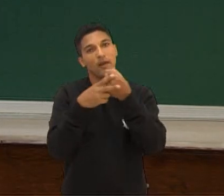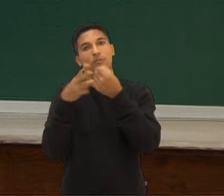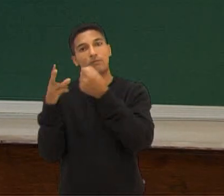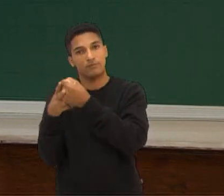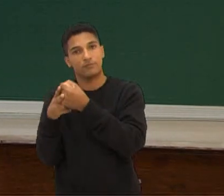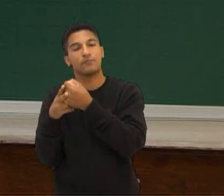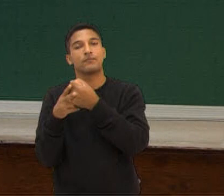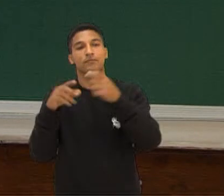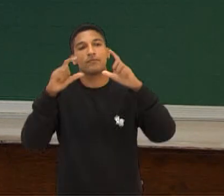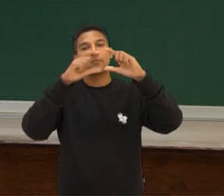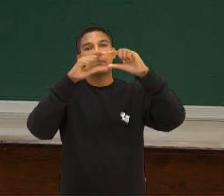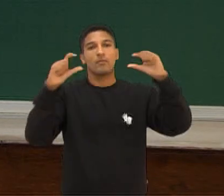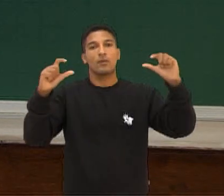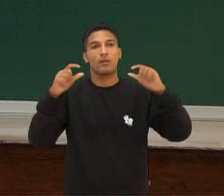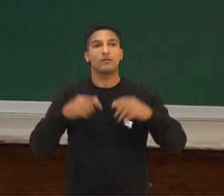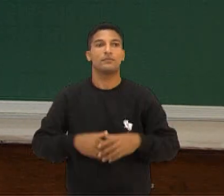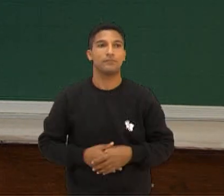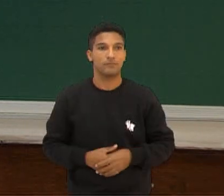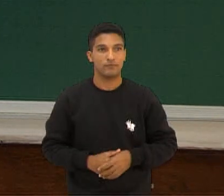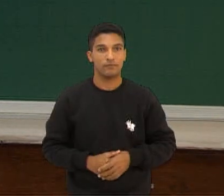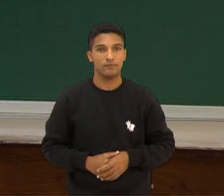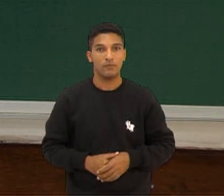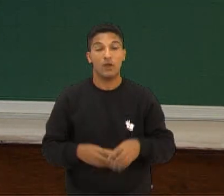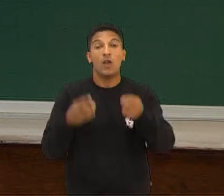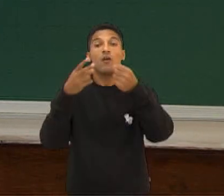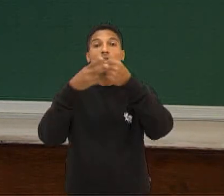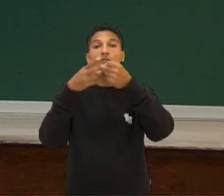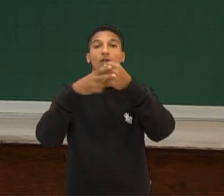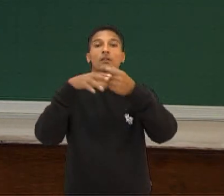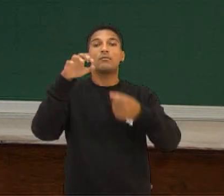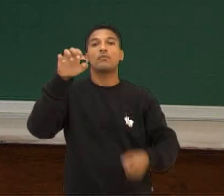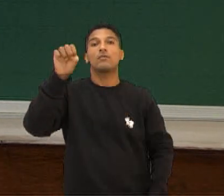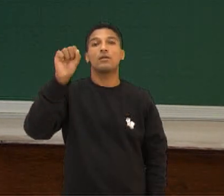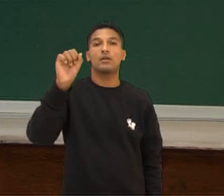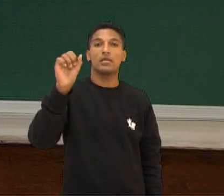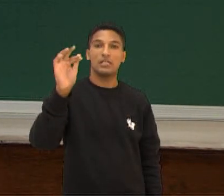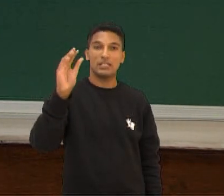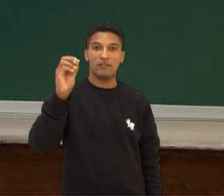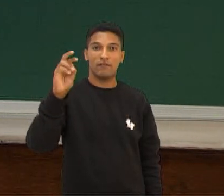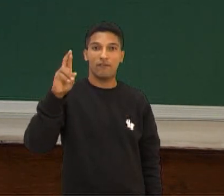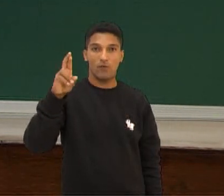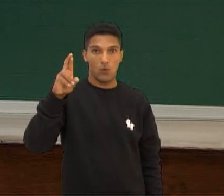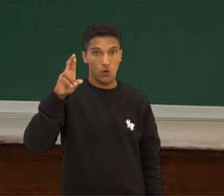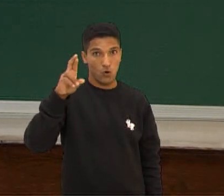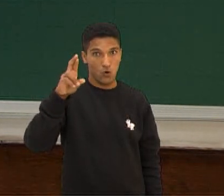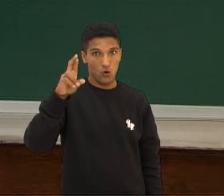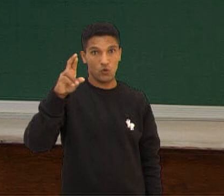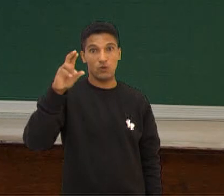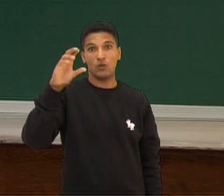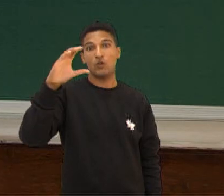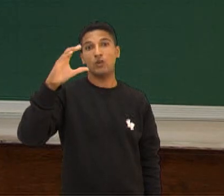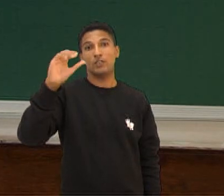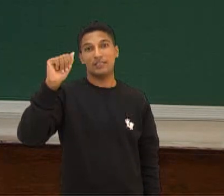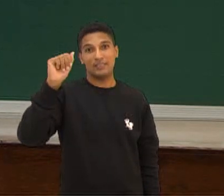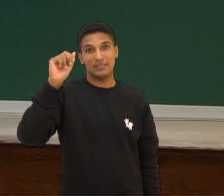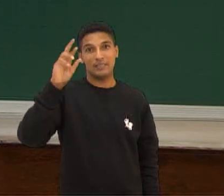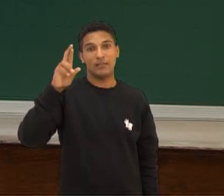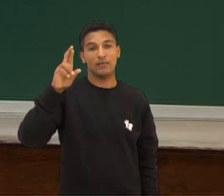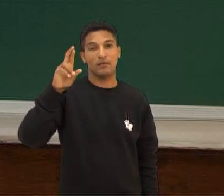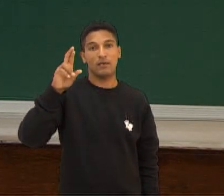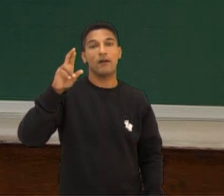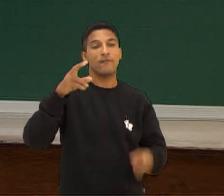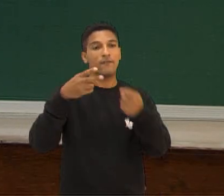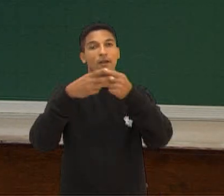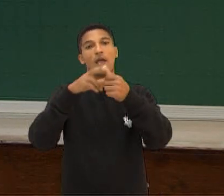esforçam, o verbo ali, quando ele é transformado em período simples, ele passa a ser o quê? Um adjetivo, um adjunto adnominal ali,